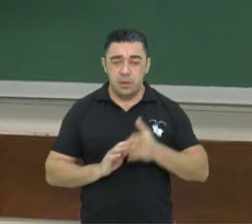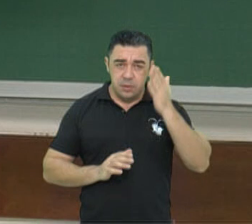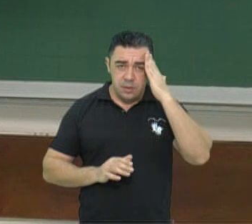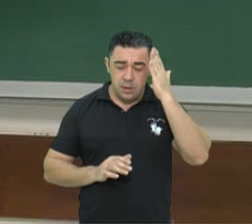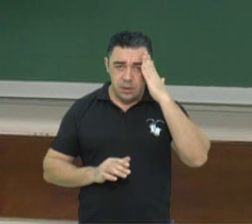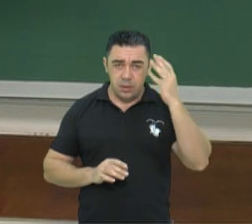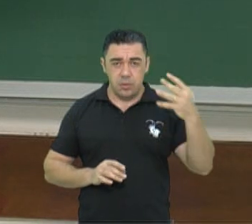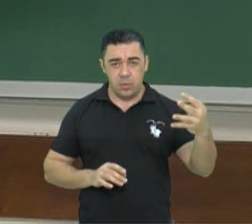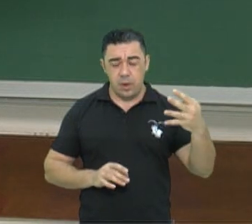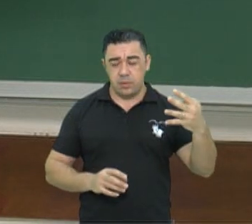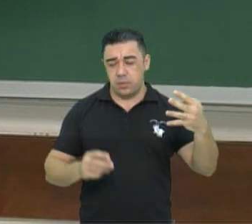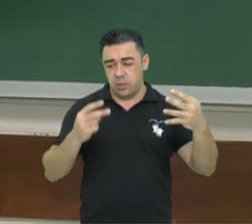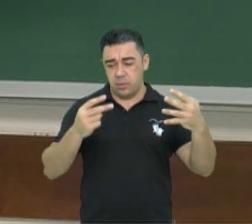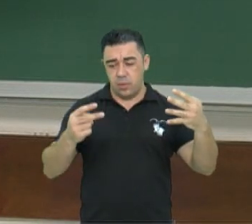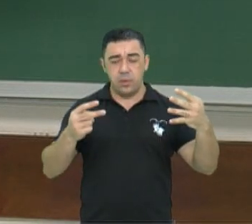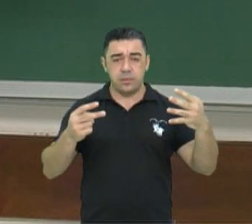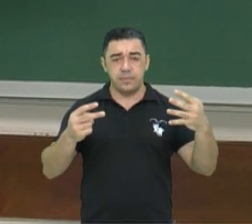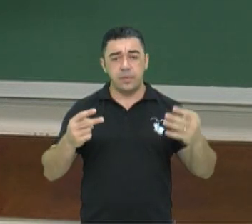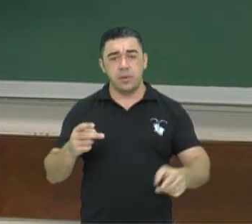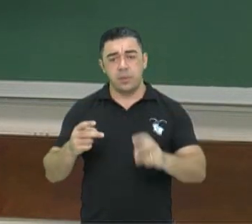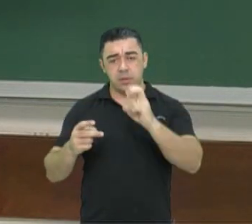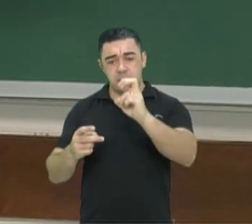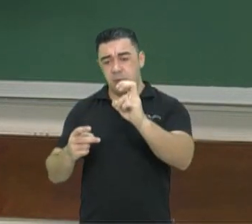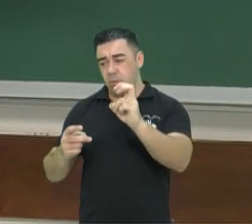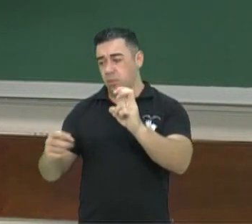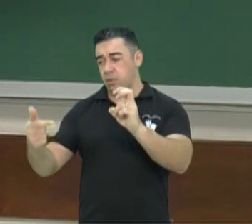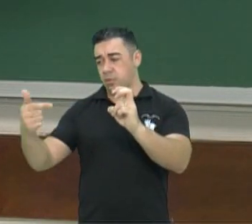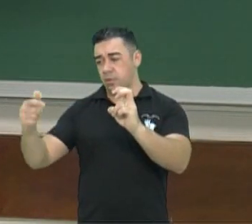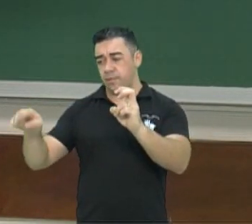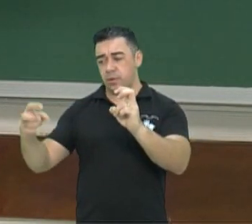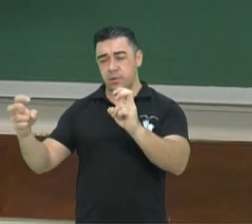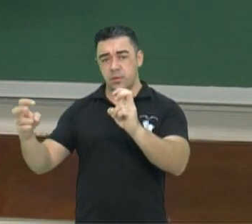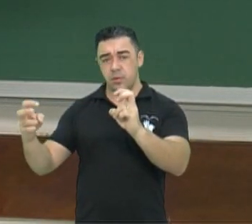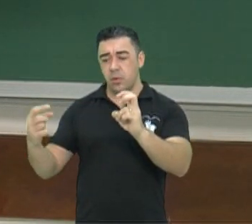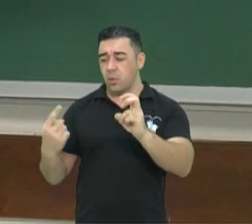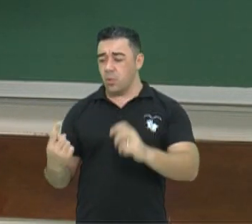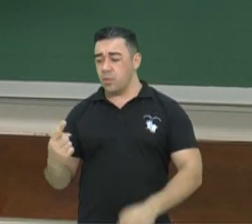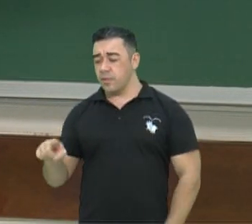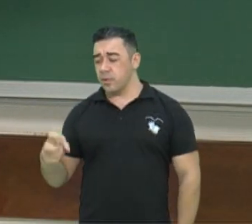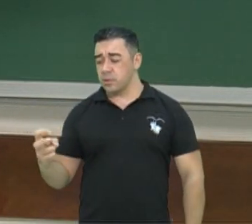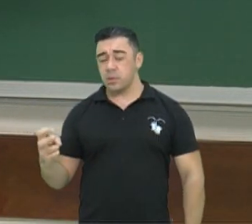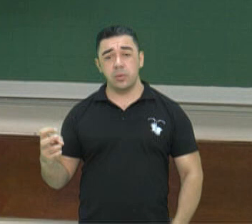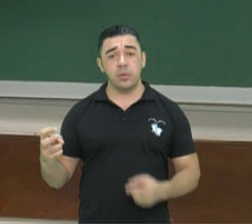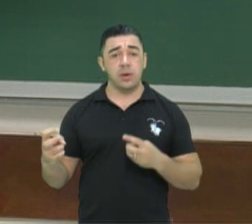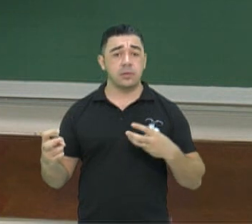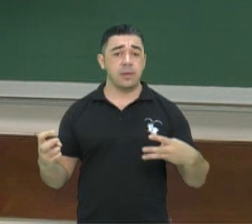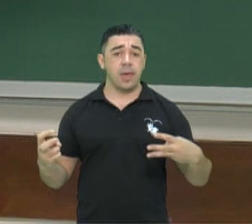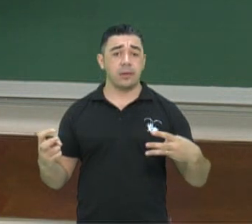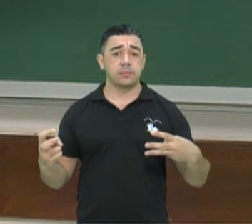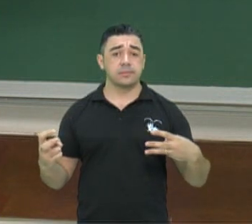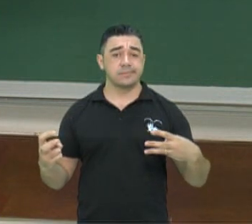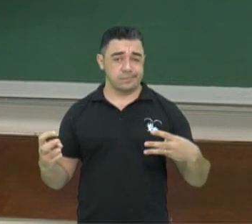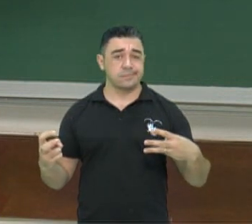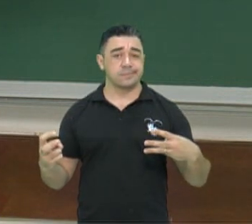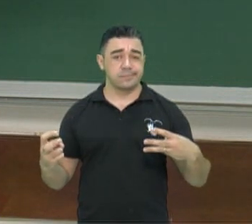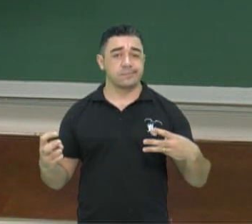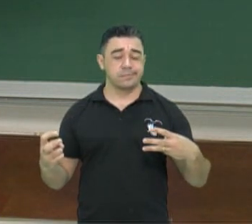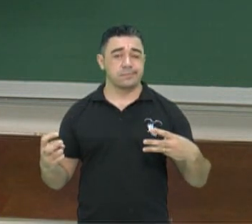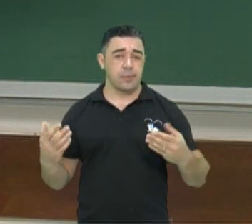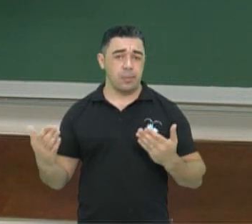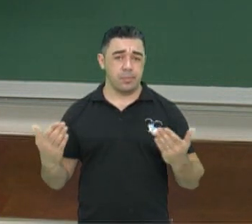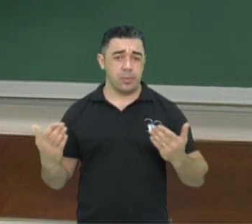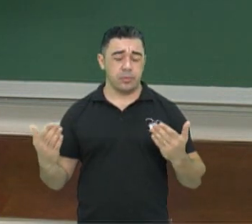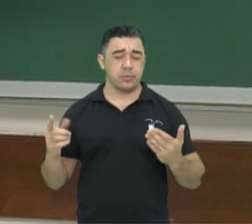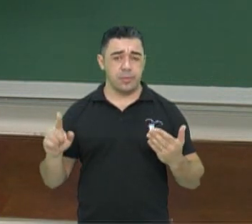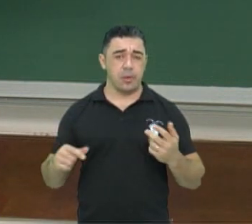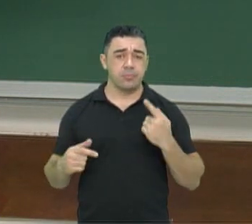sei que o meu polígono menor ele tem 1,5, olha lá quanto é que eu achei? 3, porque a razão de proporção